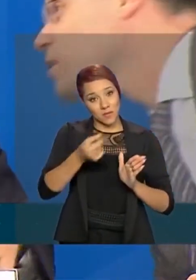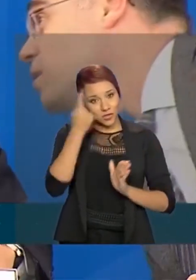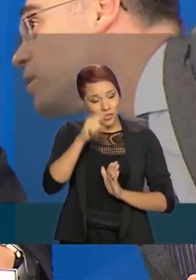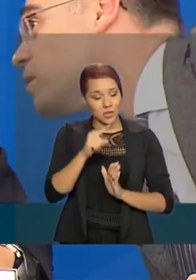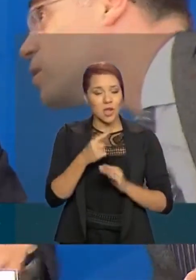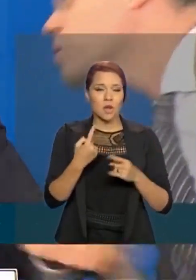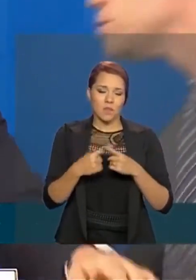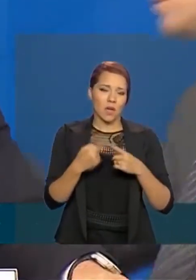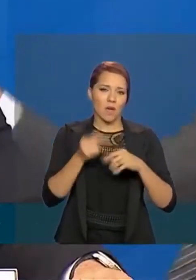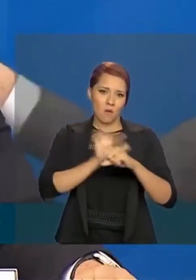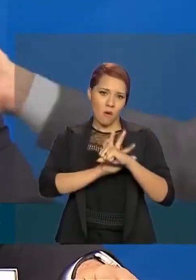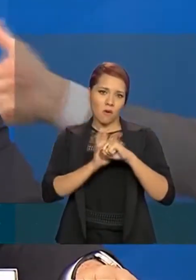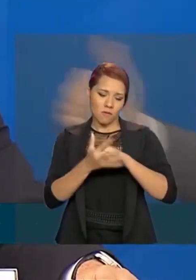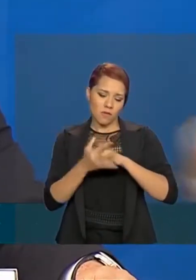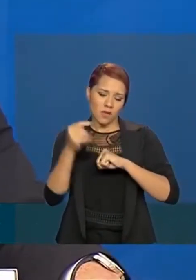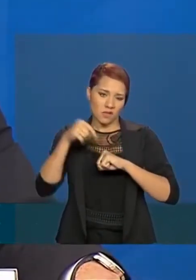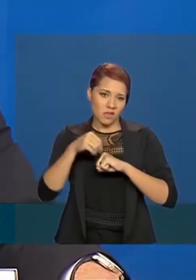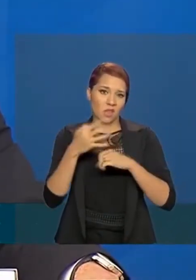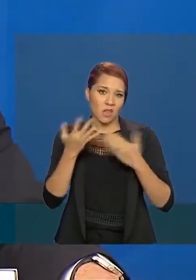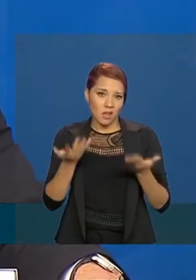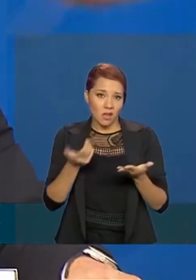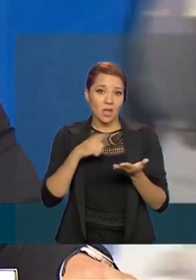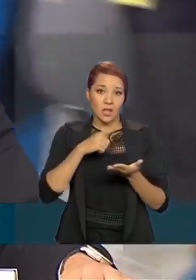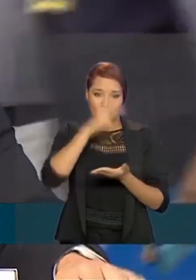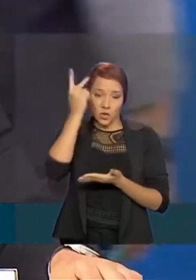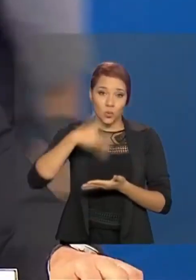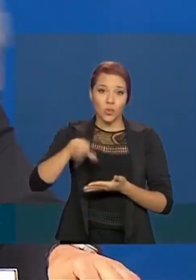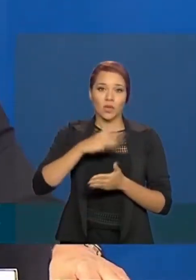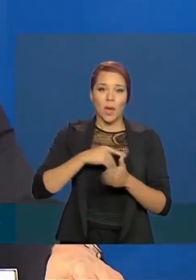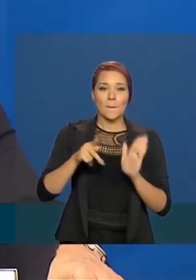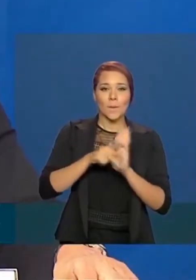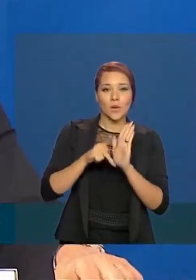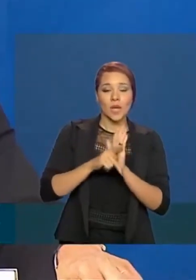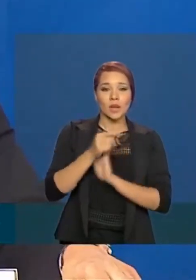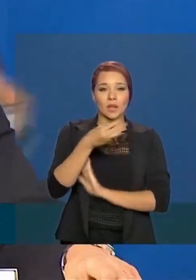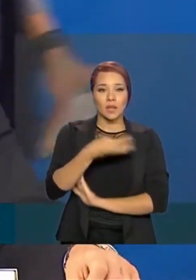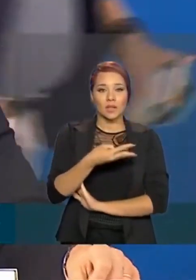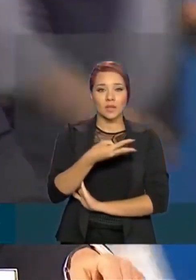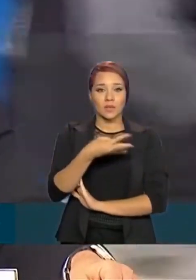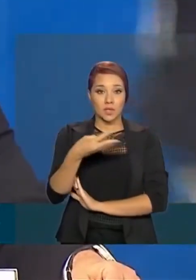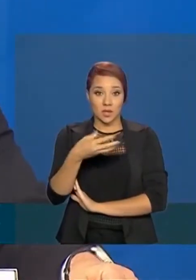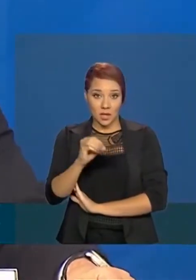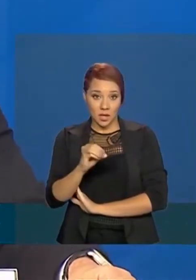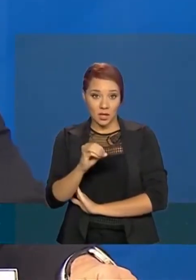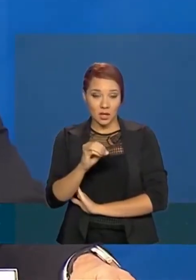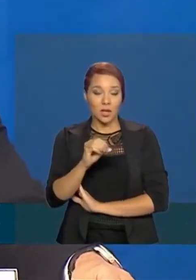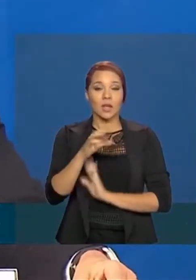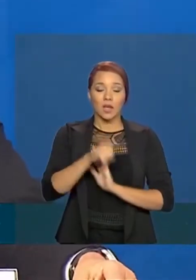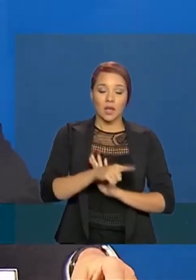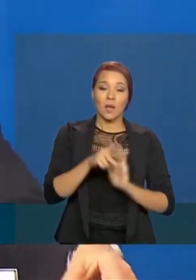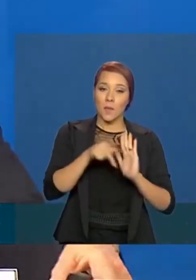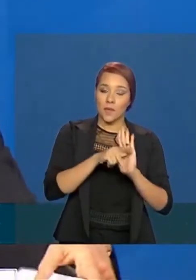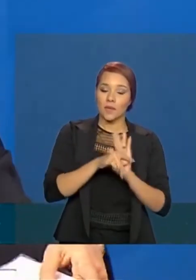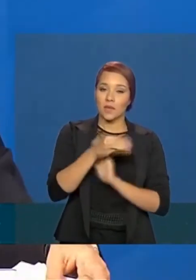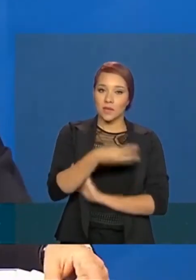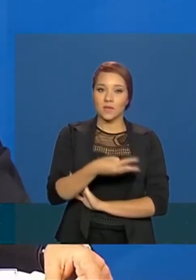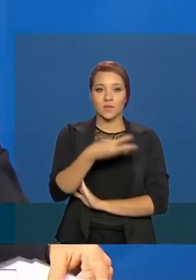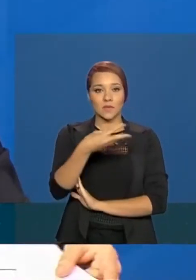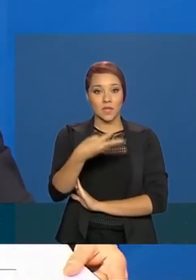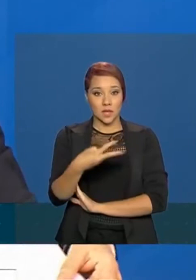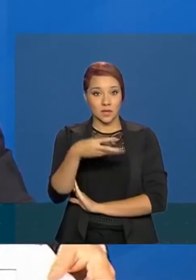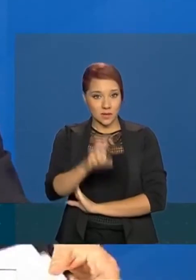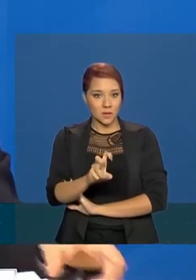nós vamos manter que são a portaria 330 e a portaria 335. Da